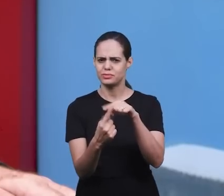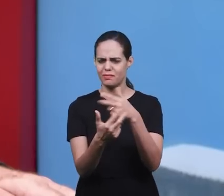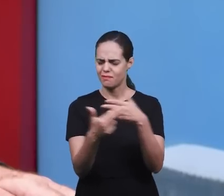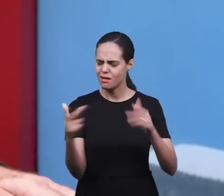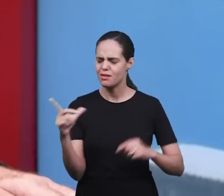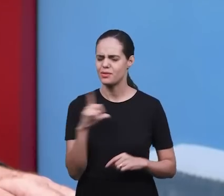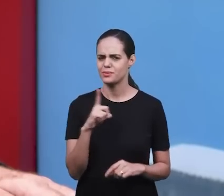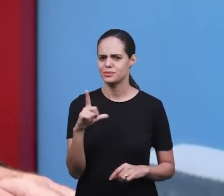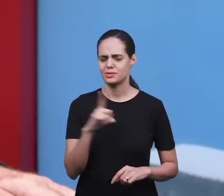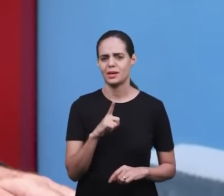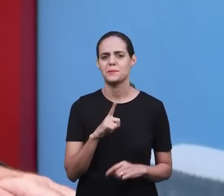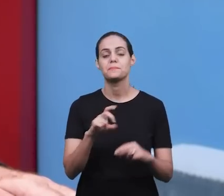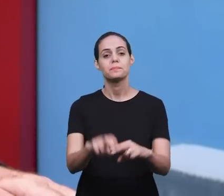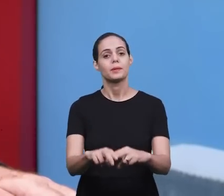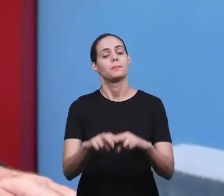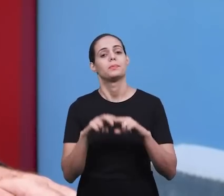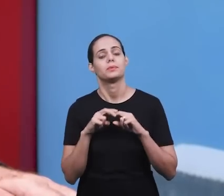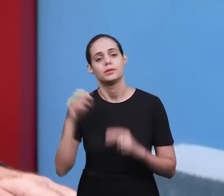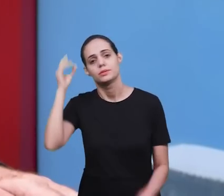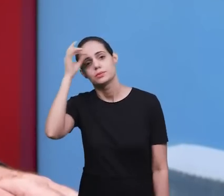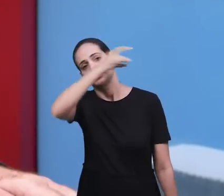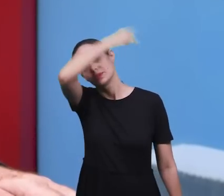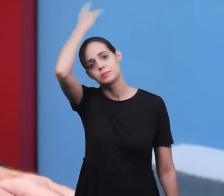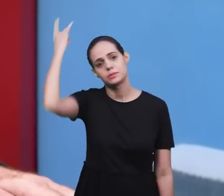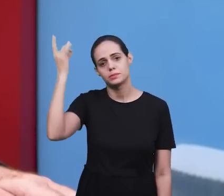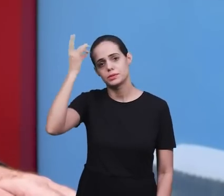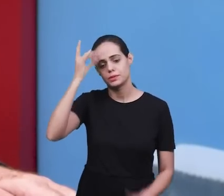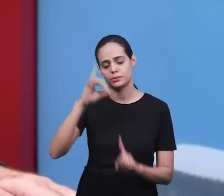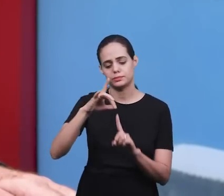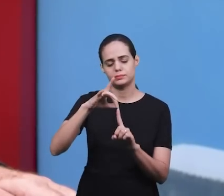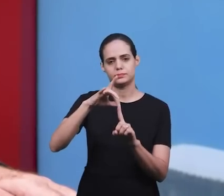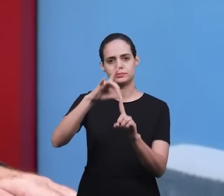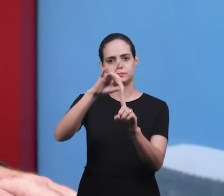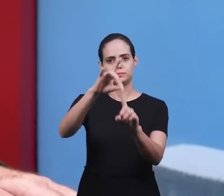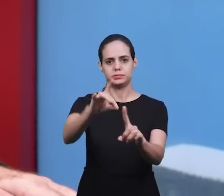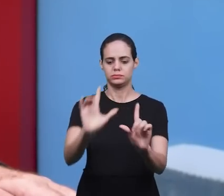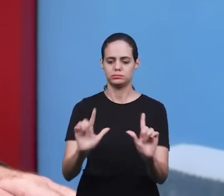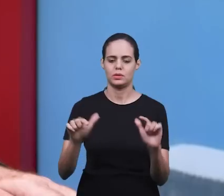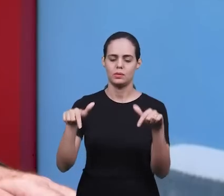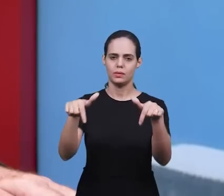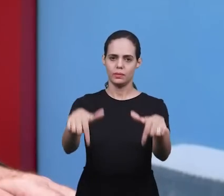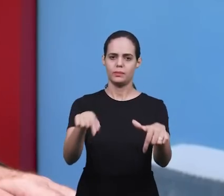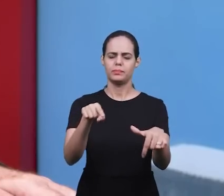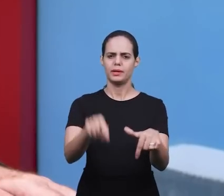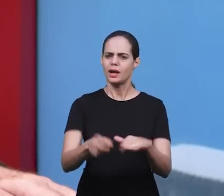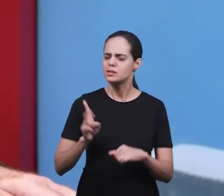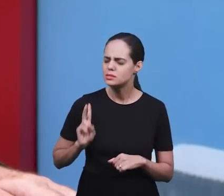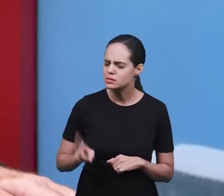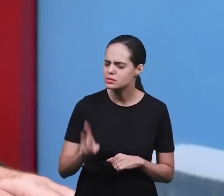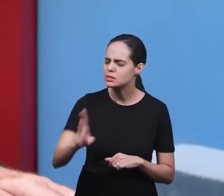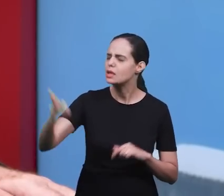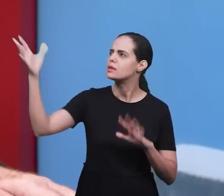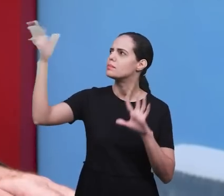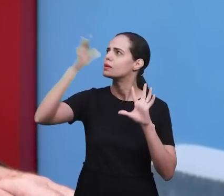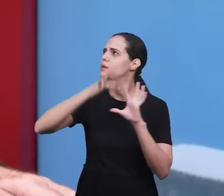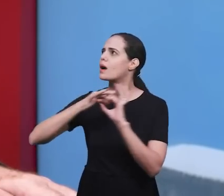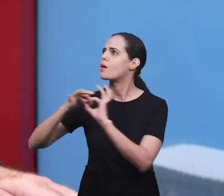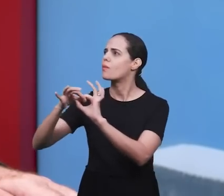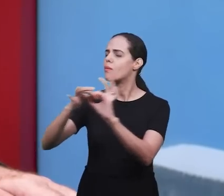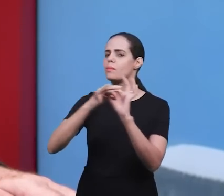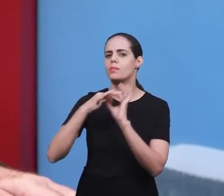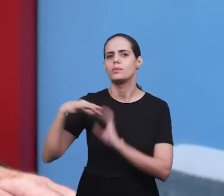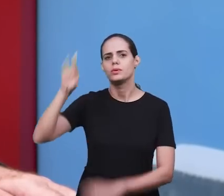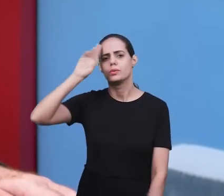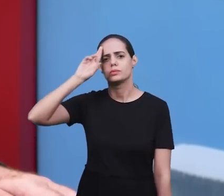operação do Espírito Santo numa visita que o pastor faz, é o pastor estar sempre na comunhão com o Senhor, buscar essa comunhão e